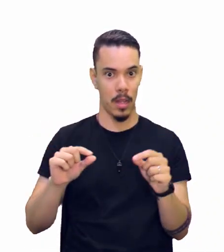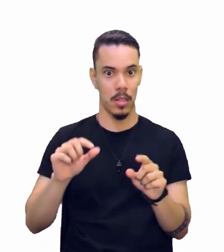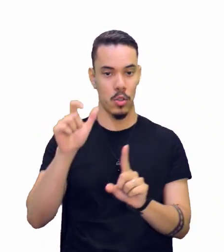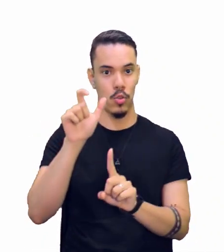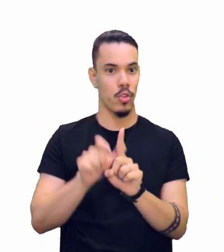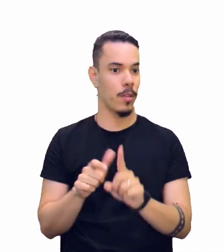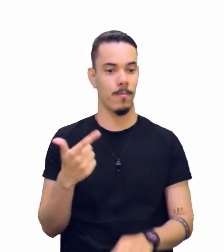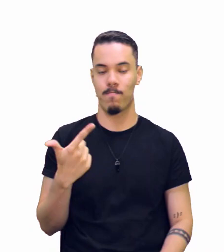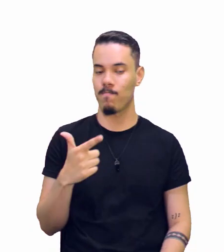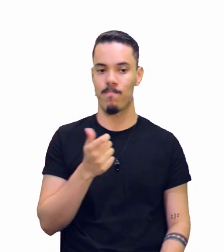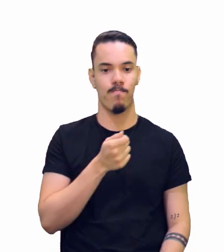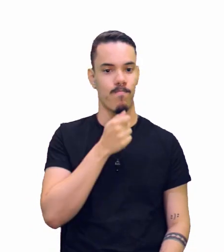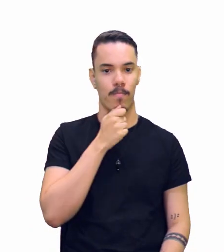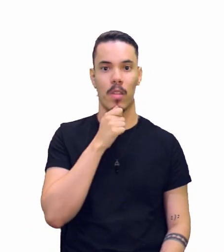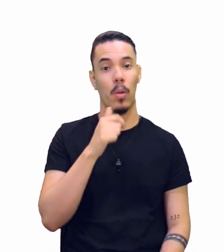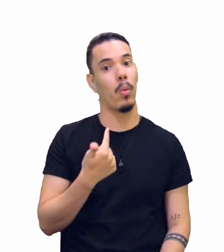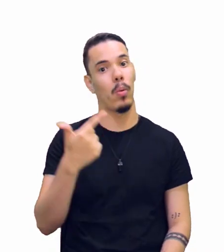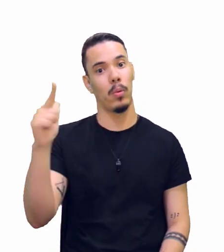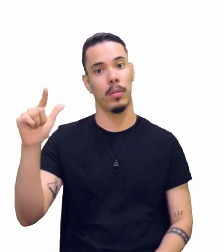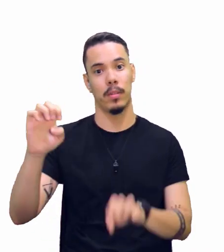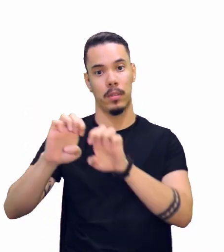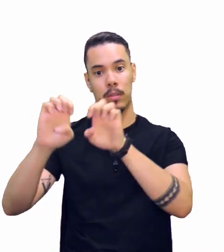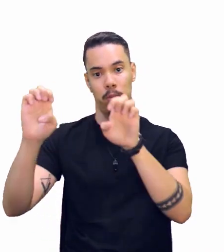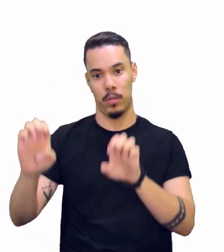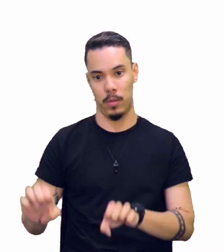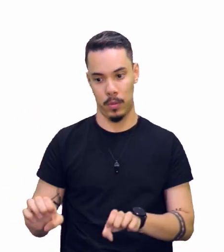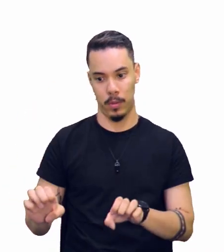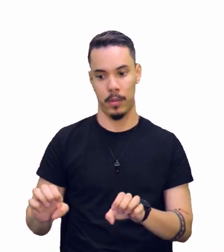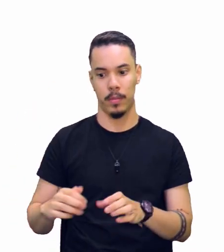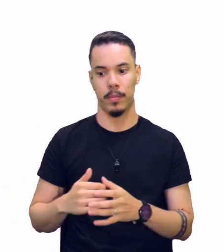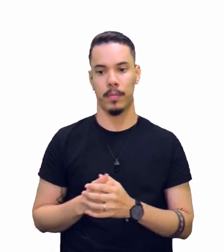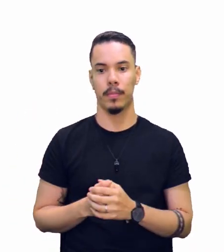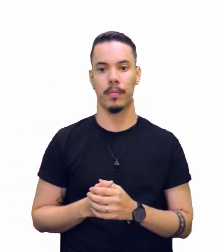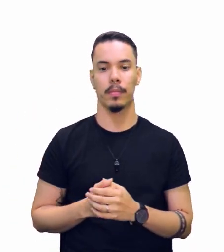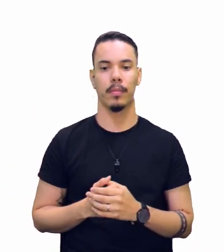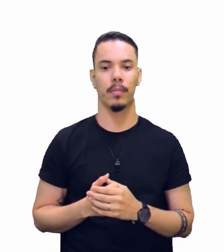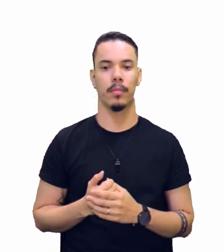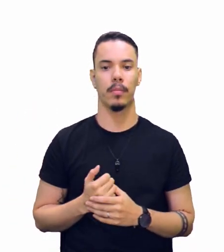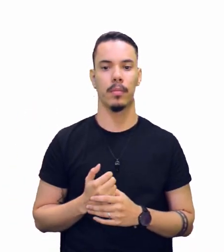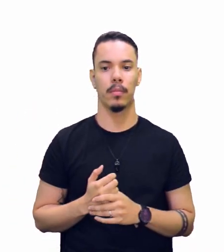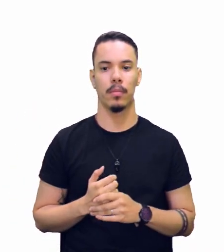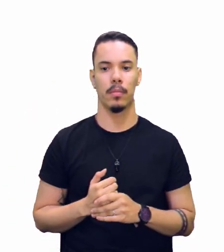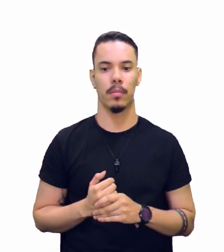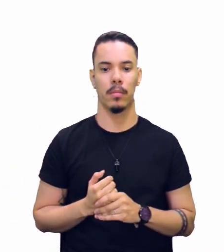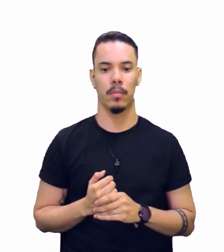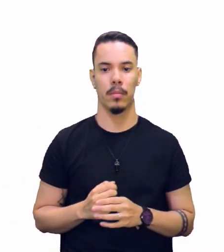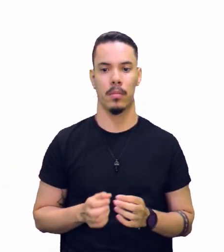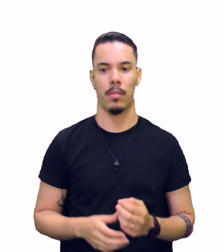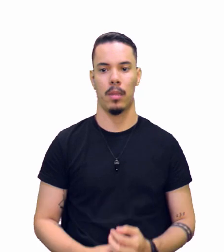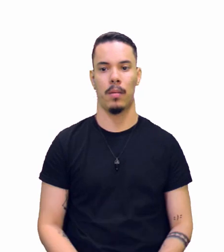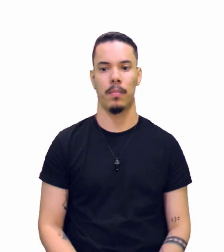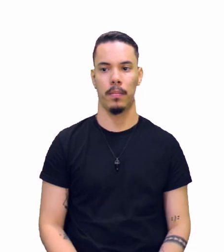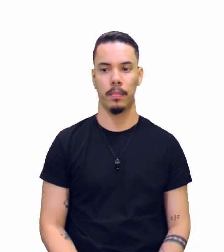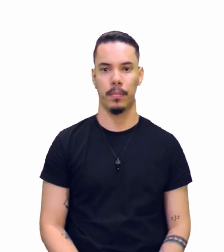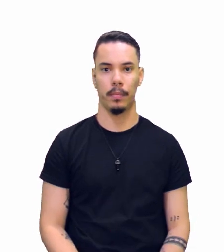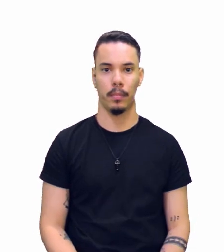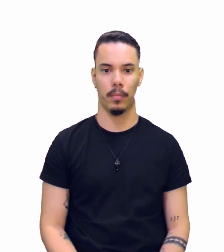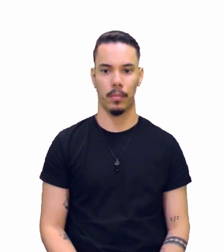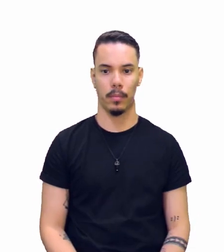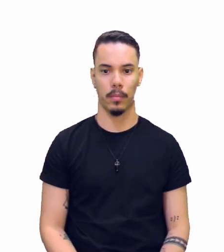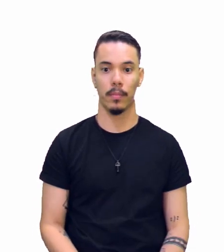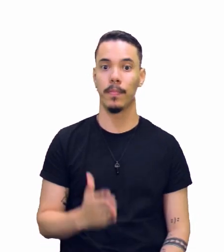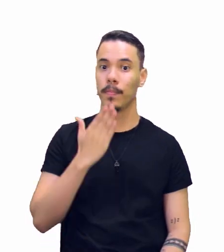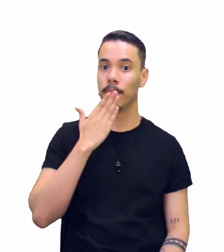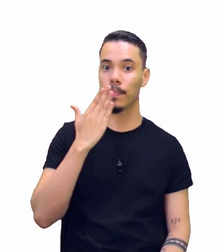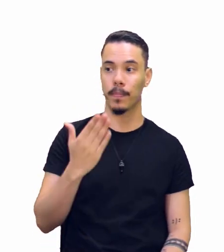sujeito aqui, eu tenho aqui uma outra estrutura. Peça, ask her to wait, ou seja, peça para